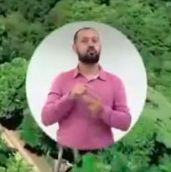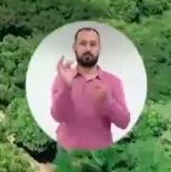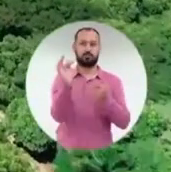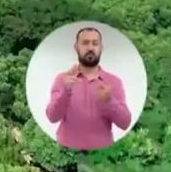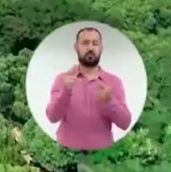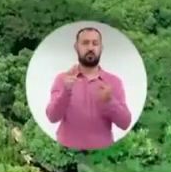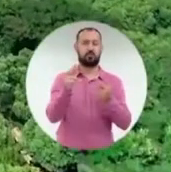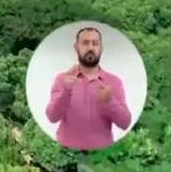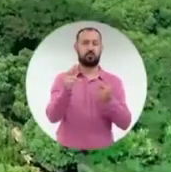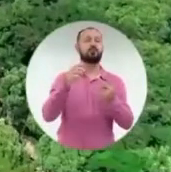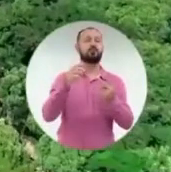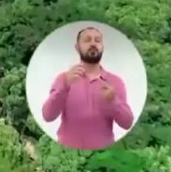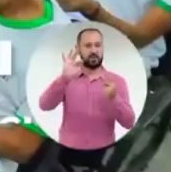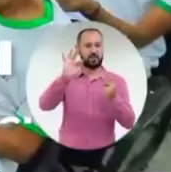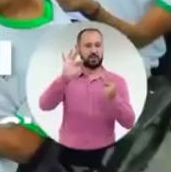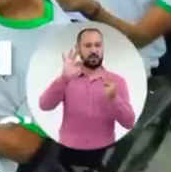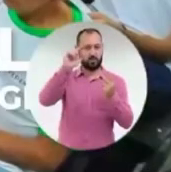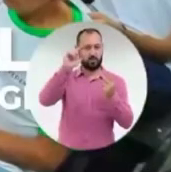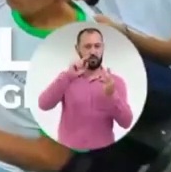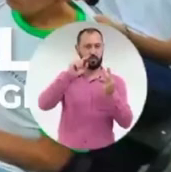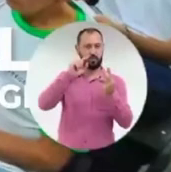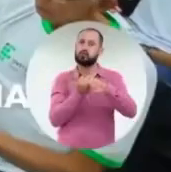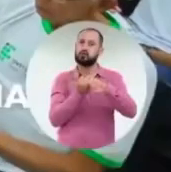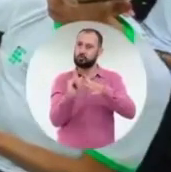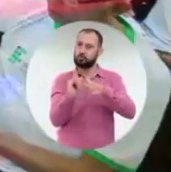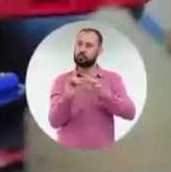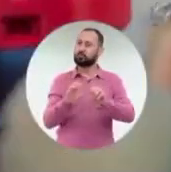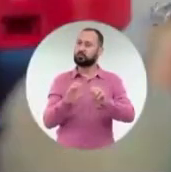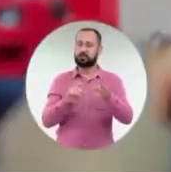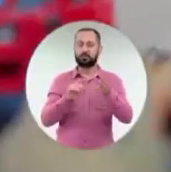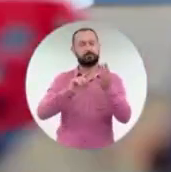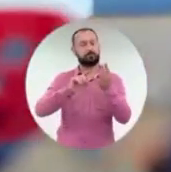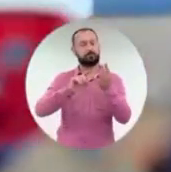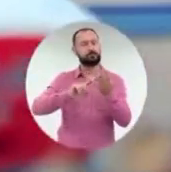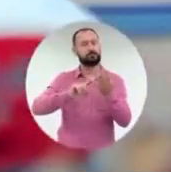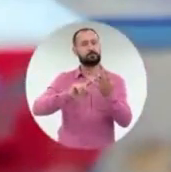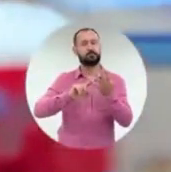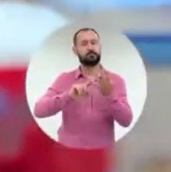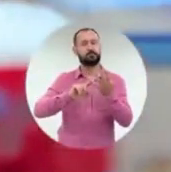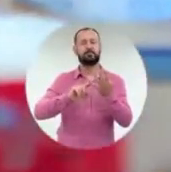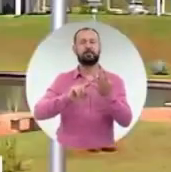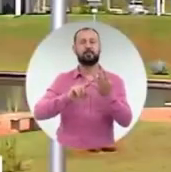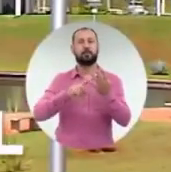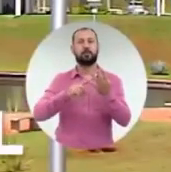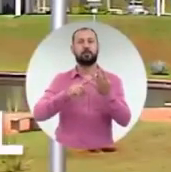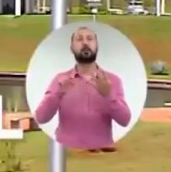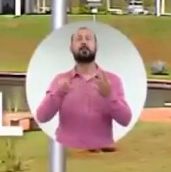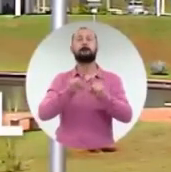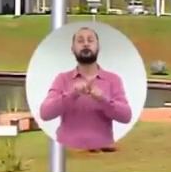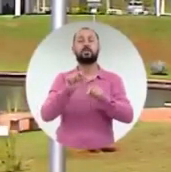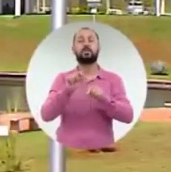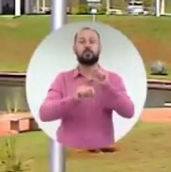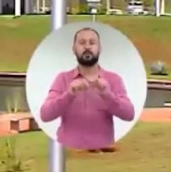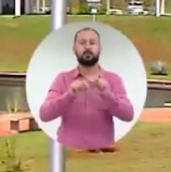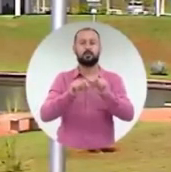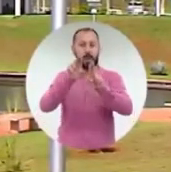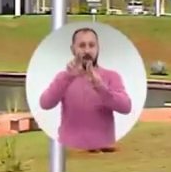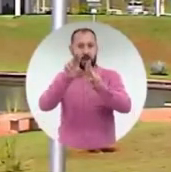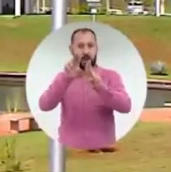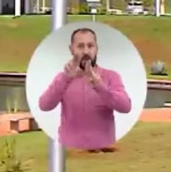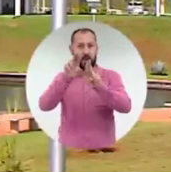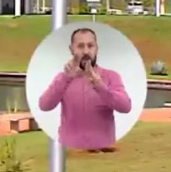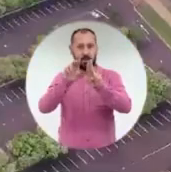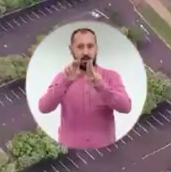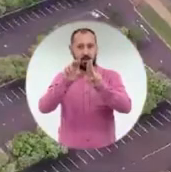federais, o Instituto Federal de Educação, Ciência e Tecnologia, uma universidade pública estadual, uma